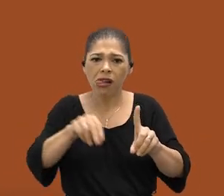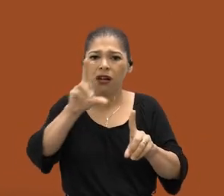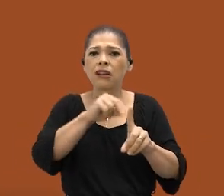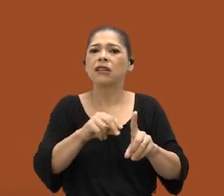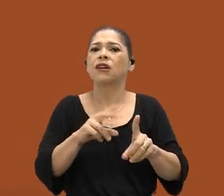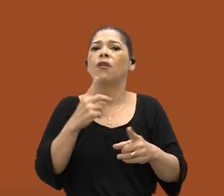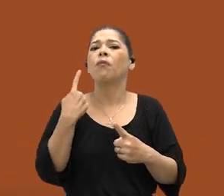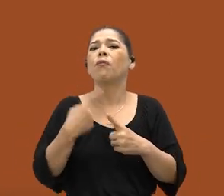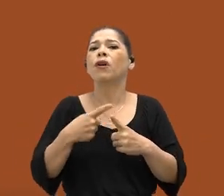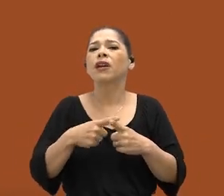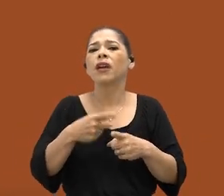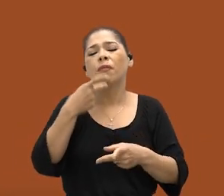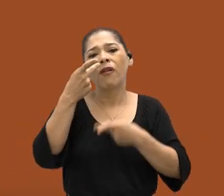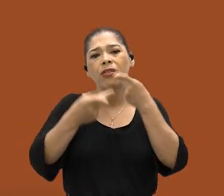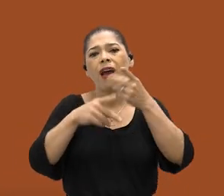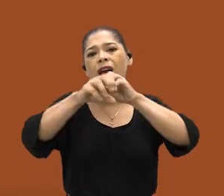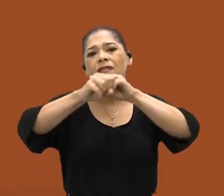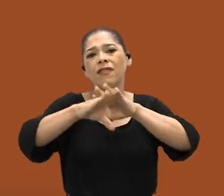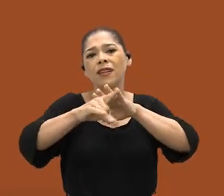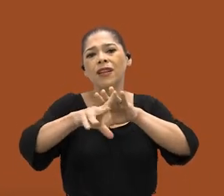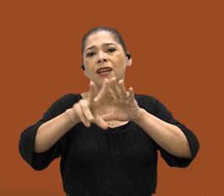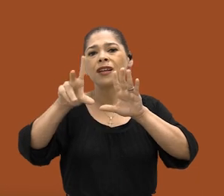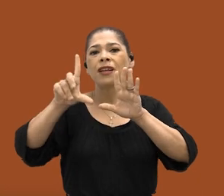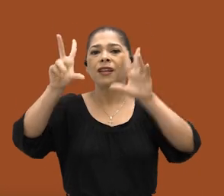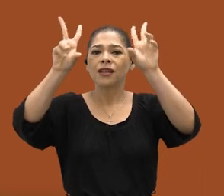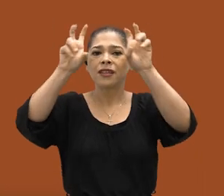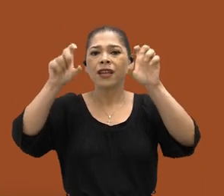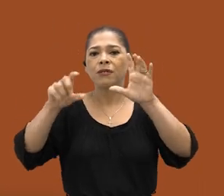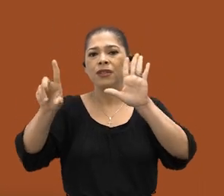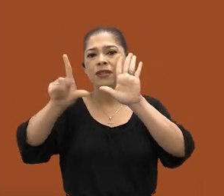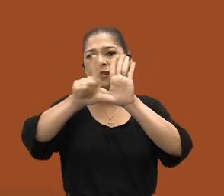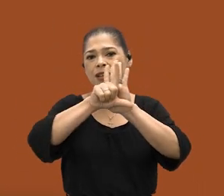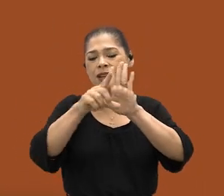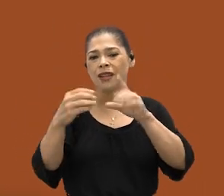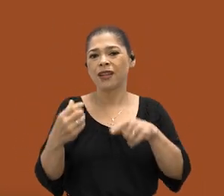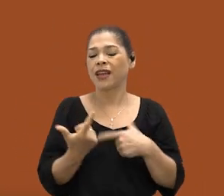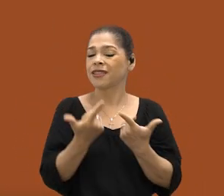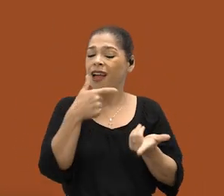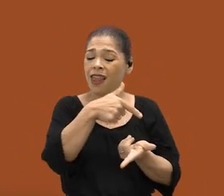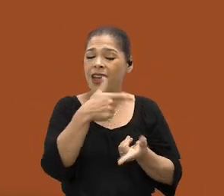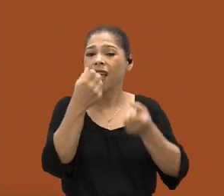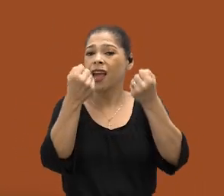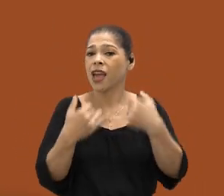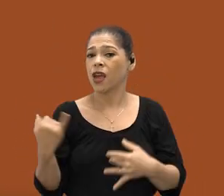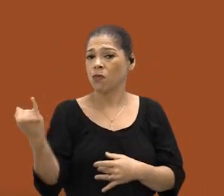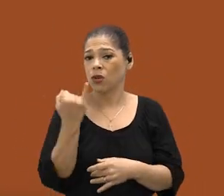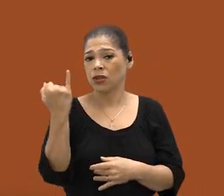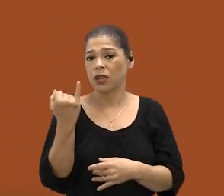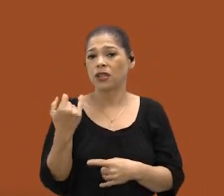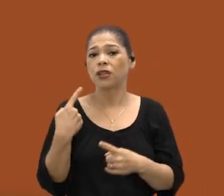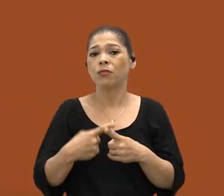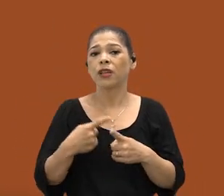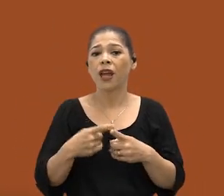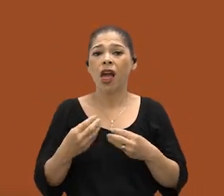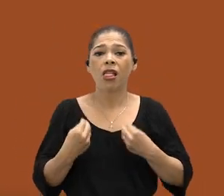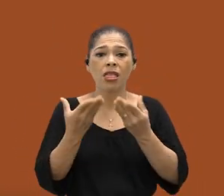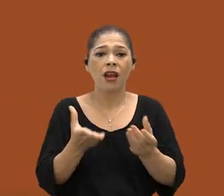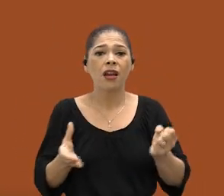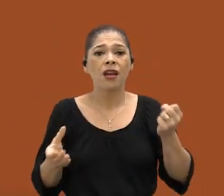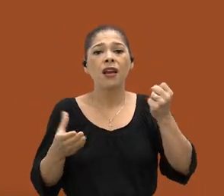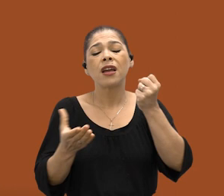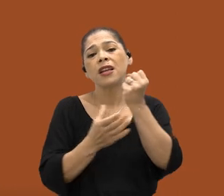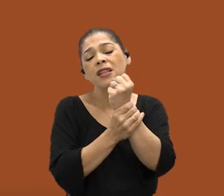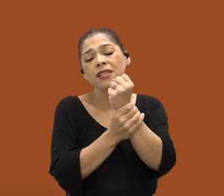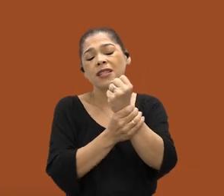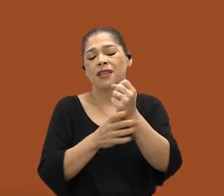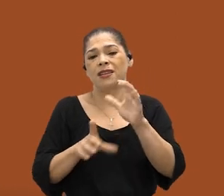ordem justamente por tratar temas que estão presentes na lei então a lei 69 ela é muito importante porque pelo menos ela dá esse